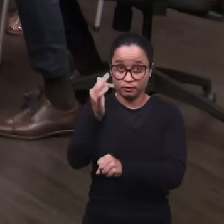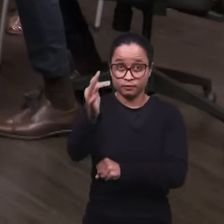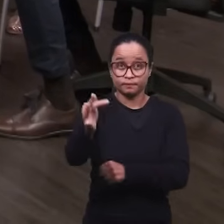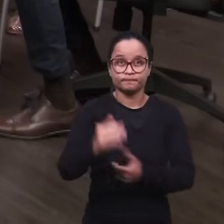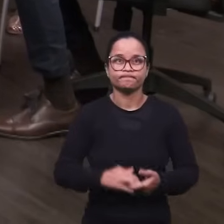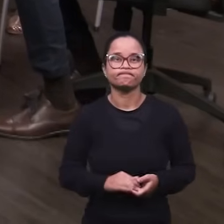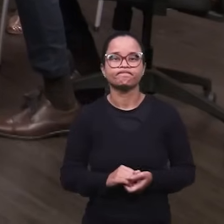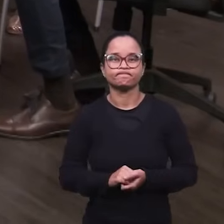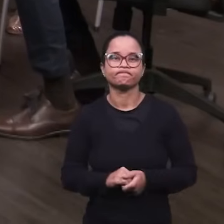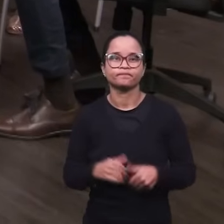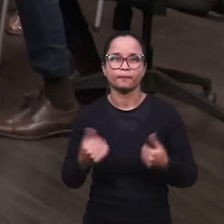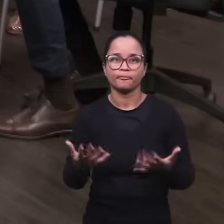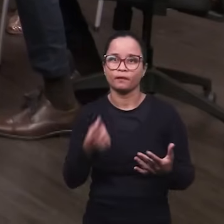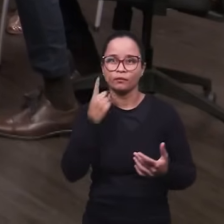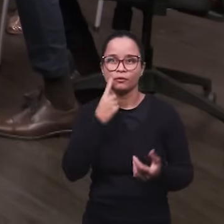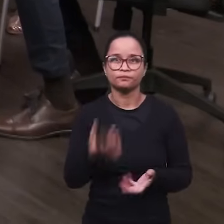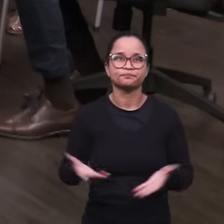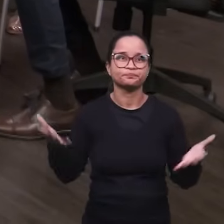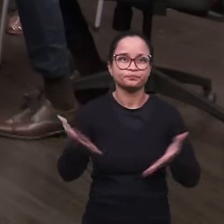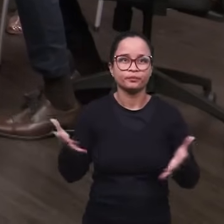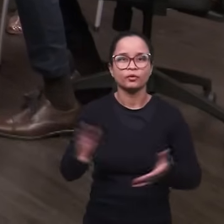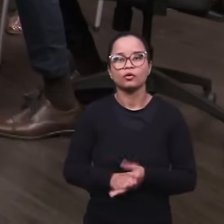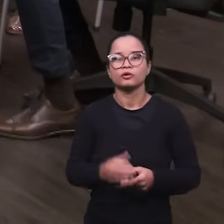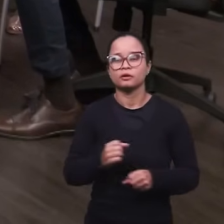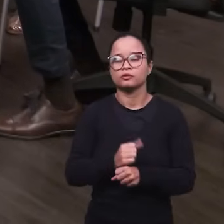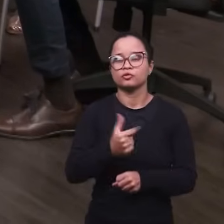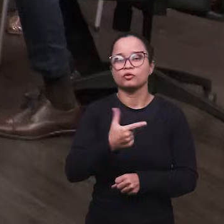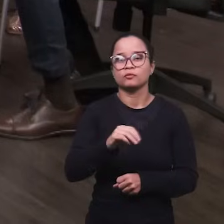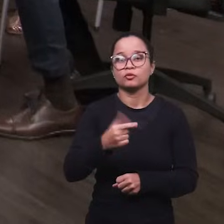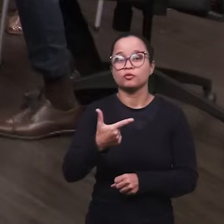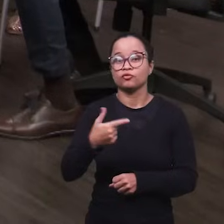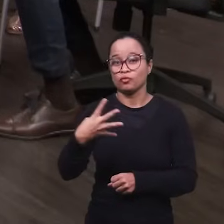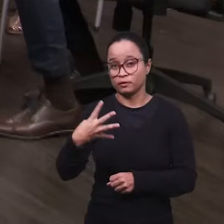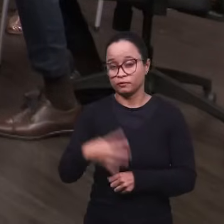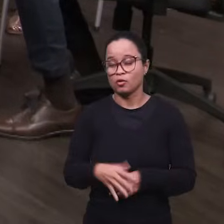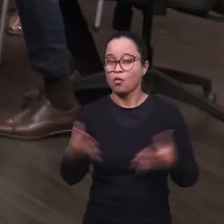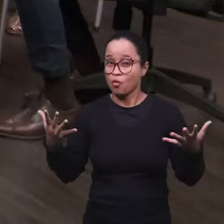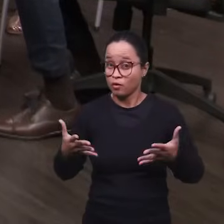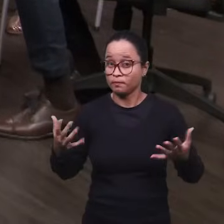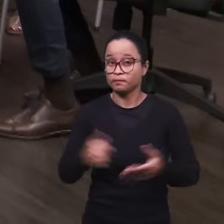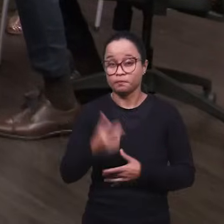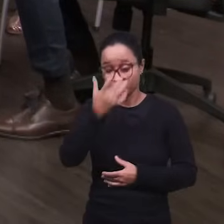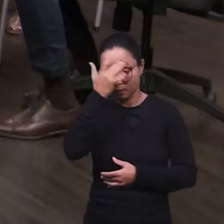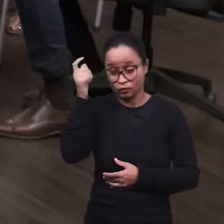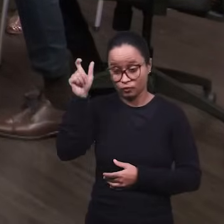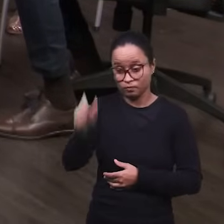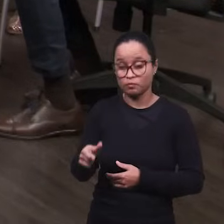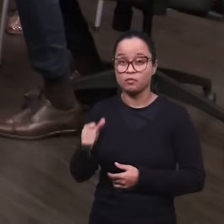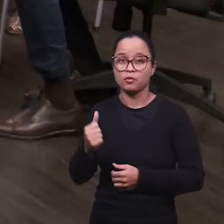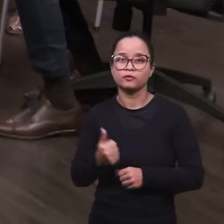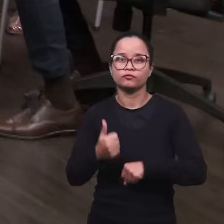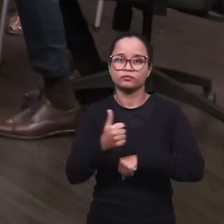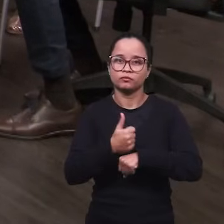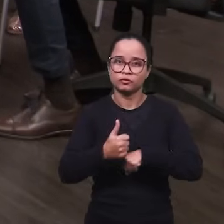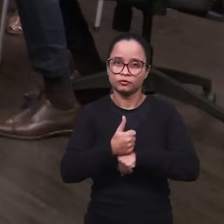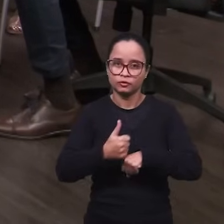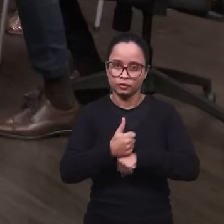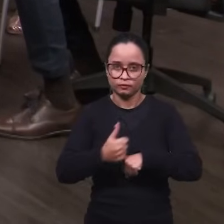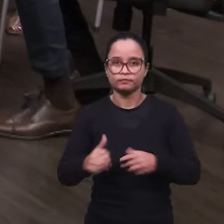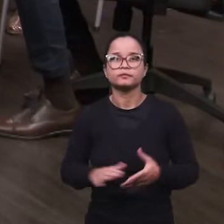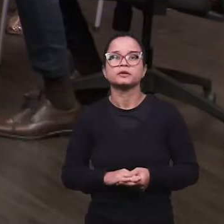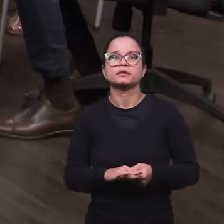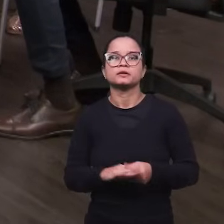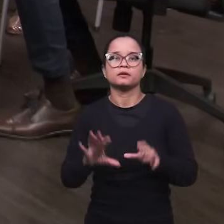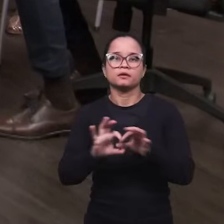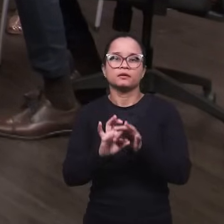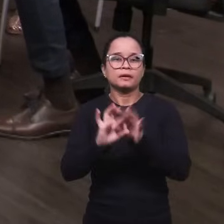na frente? Então, vamos lá. Vamos pensar hoje em 2024, né? Hoje, em 2024, o profissional liberal, vamos pensar no